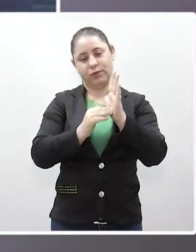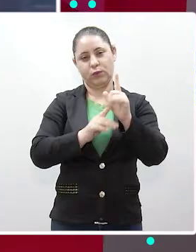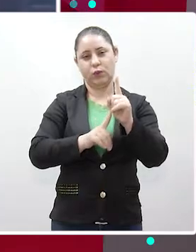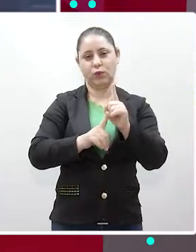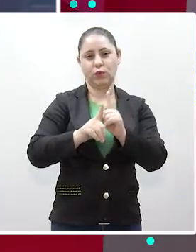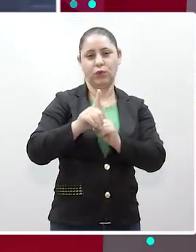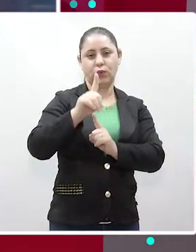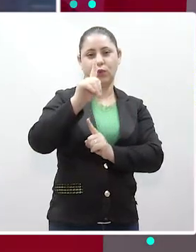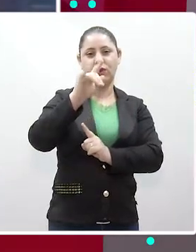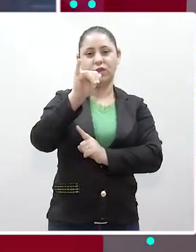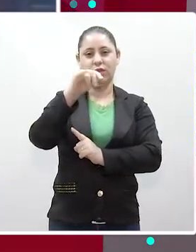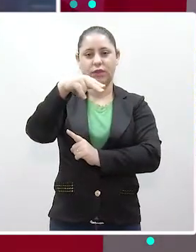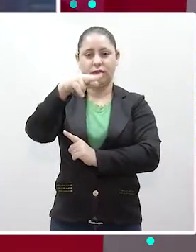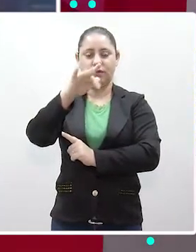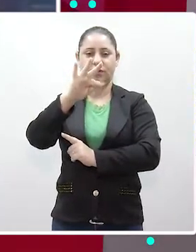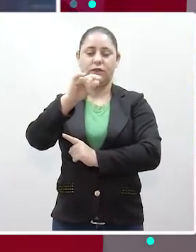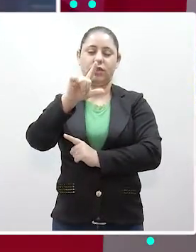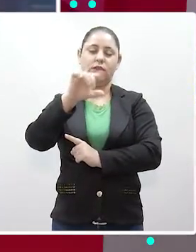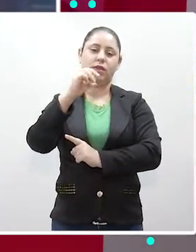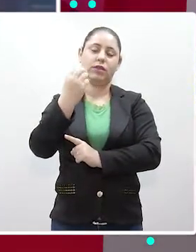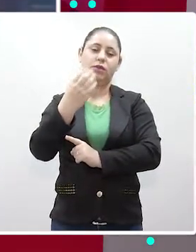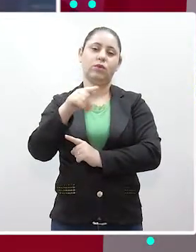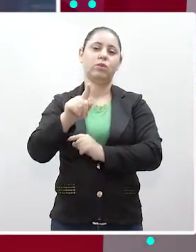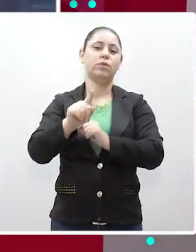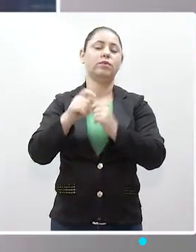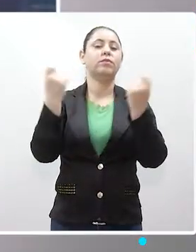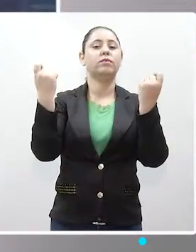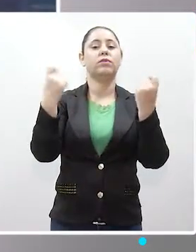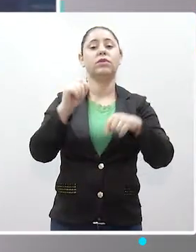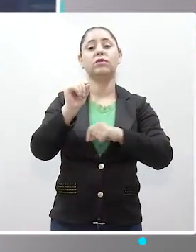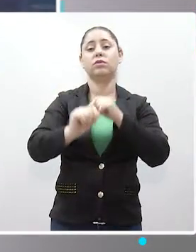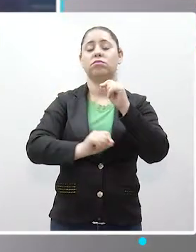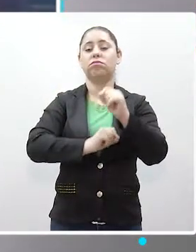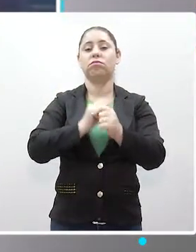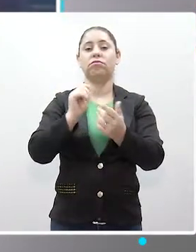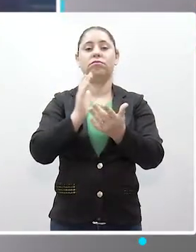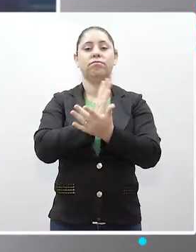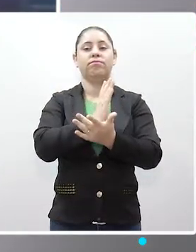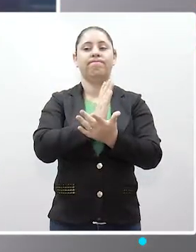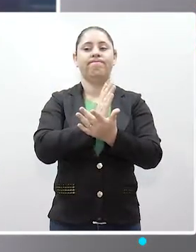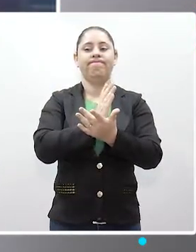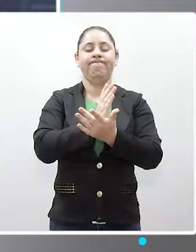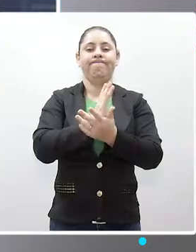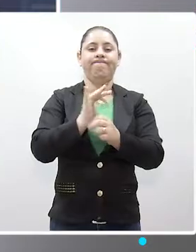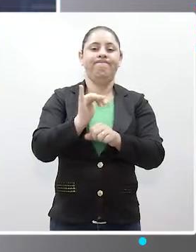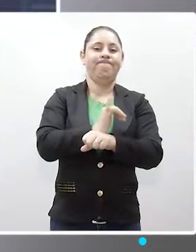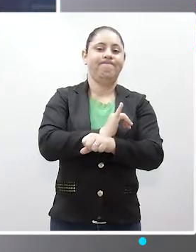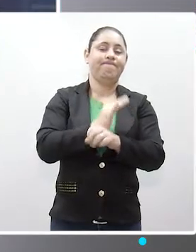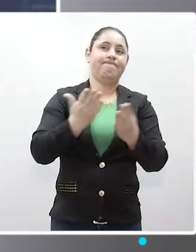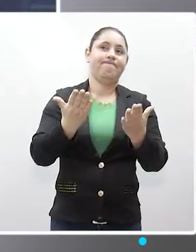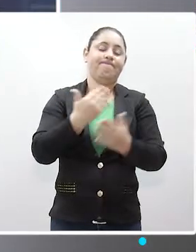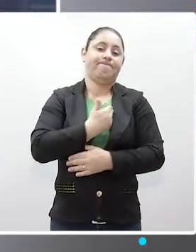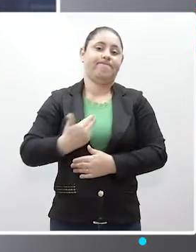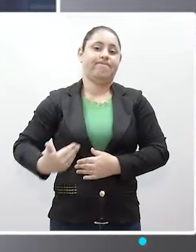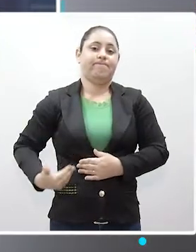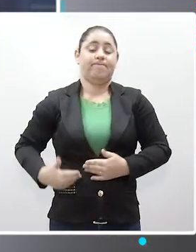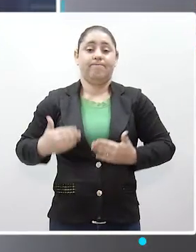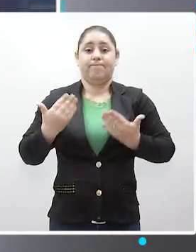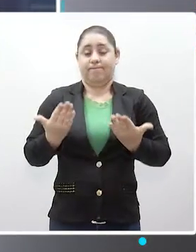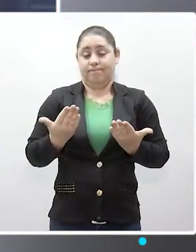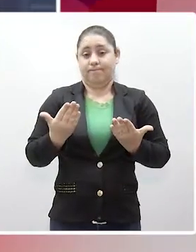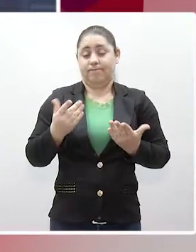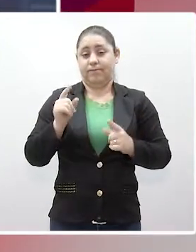índice, dessa inflação toda? É preciso alguma outra ação do